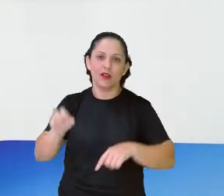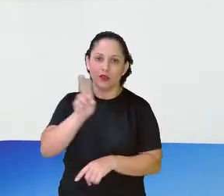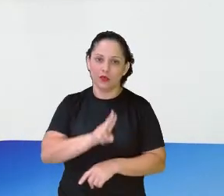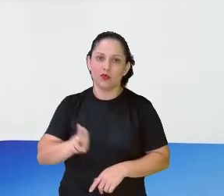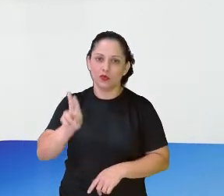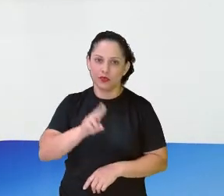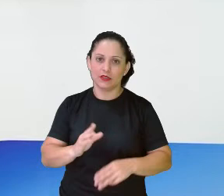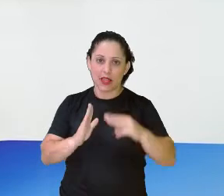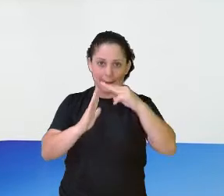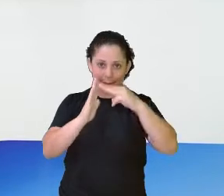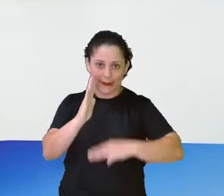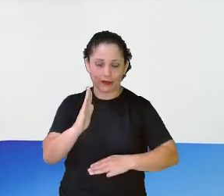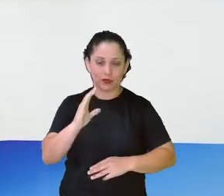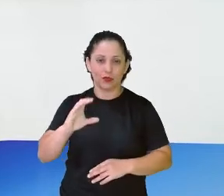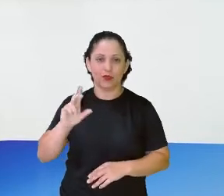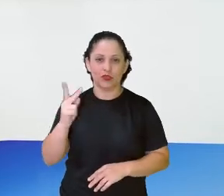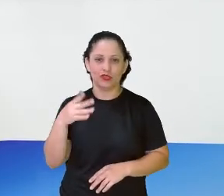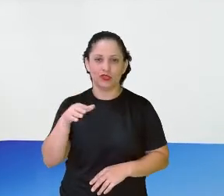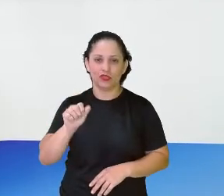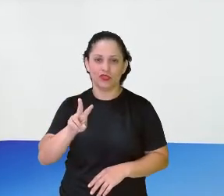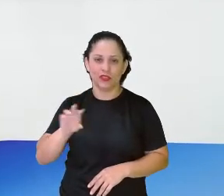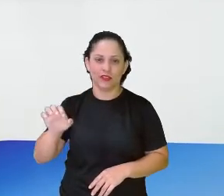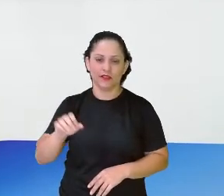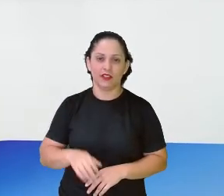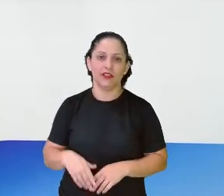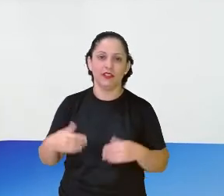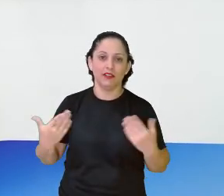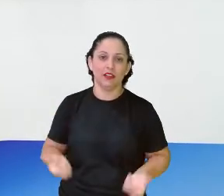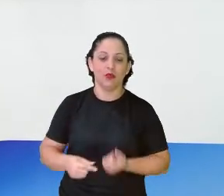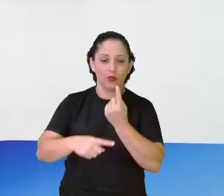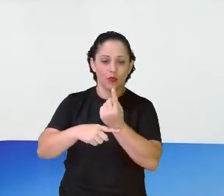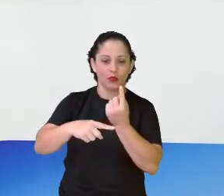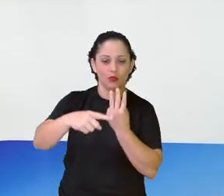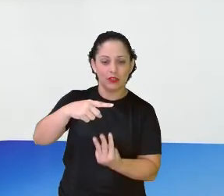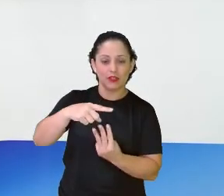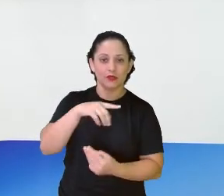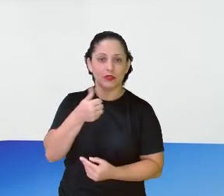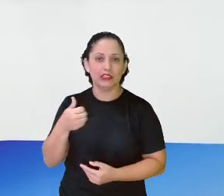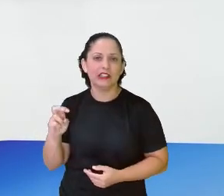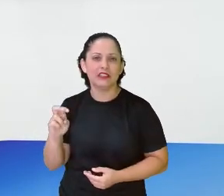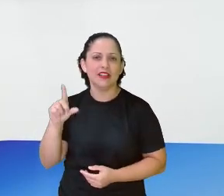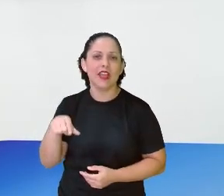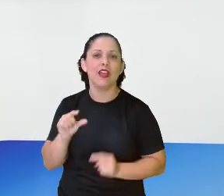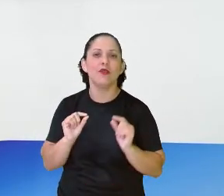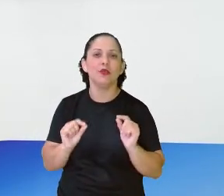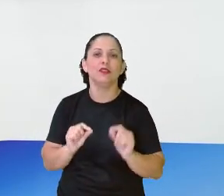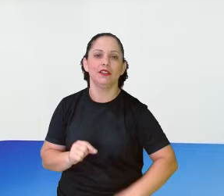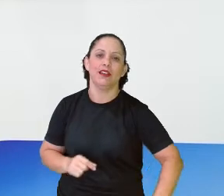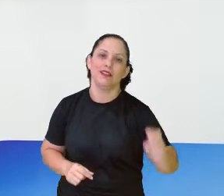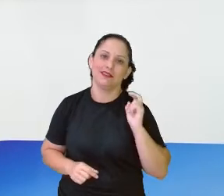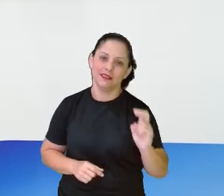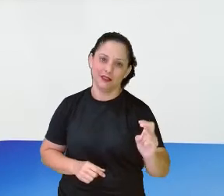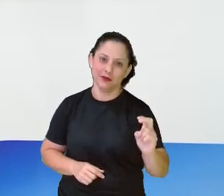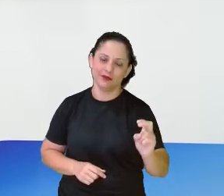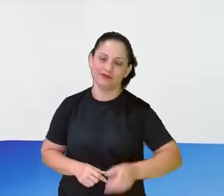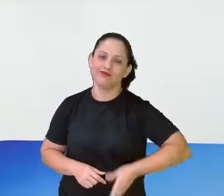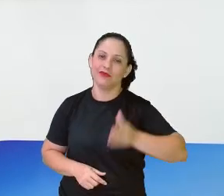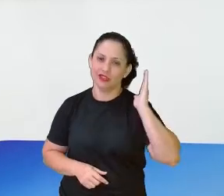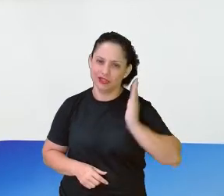recomendado. Neste caso, eu posso dizer 1/3 de 15 é 5. E a gente